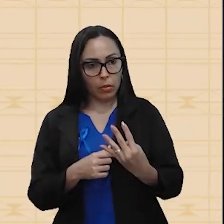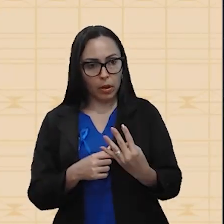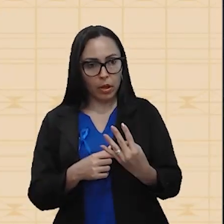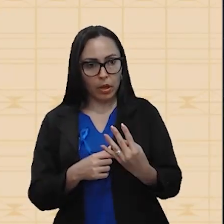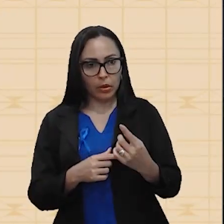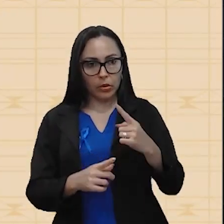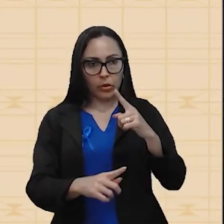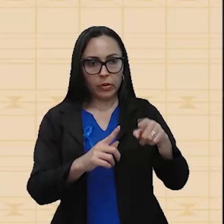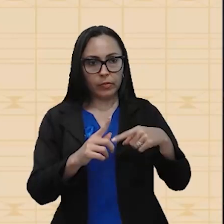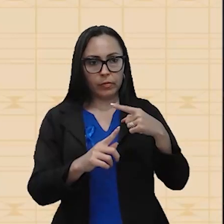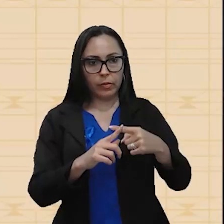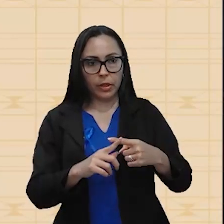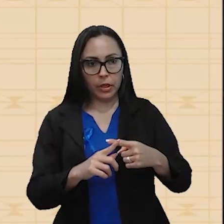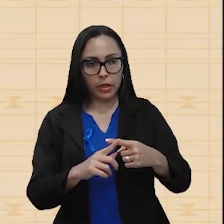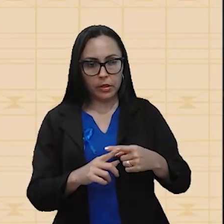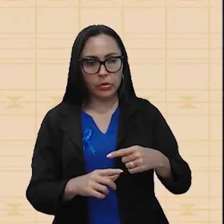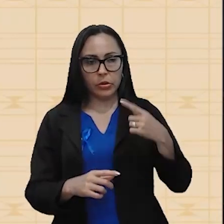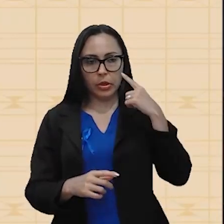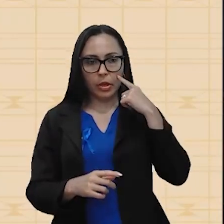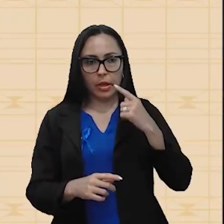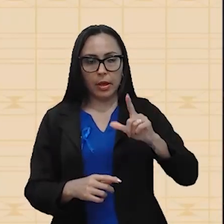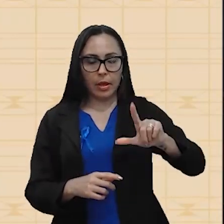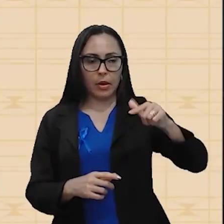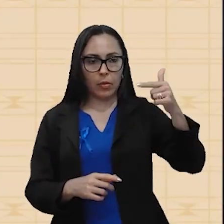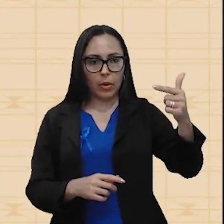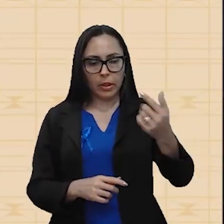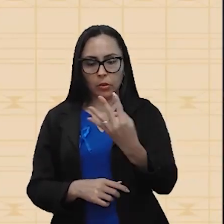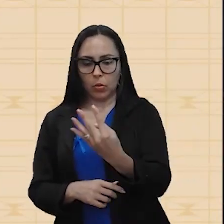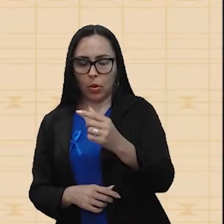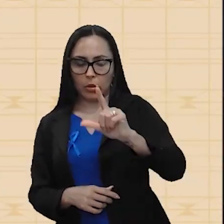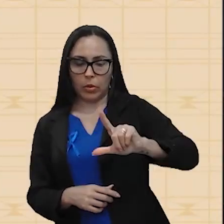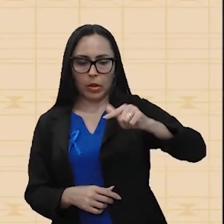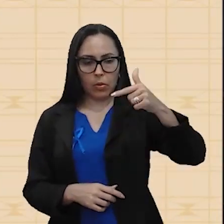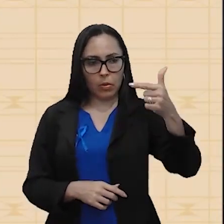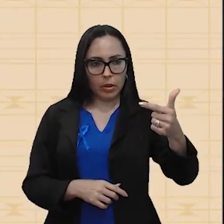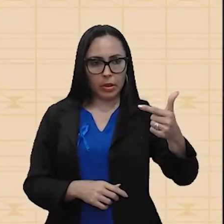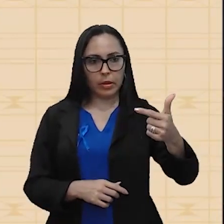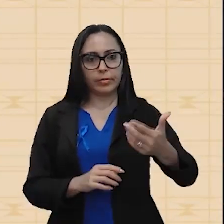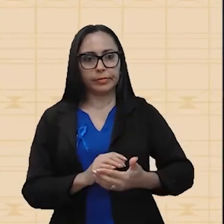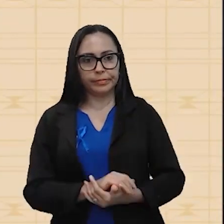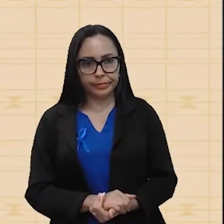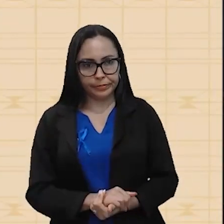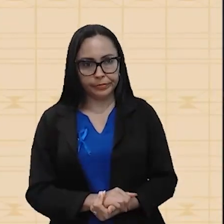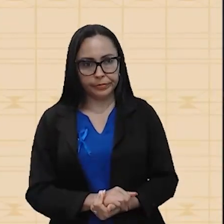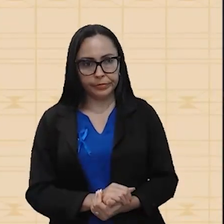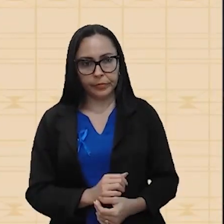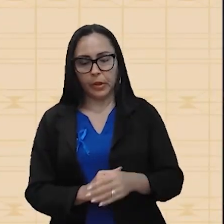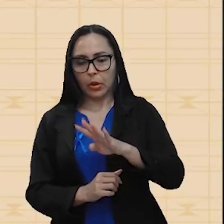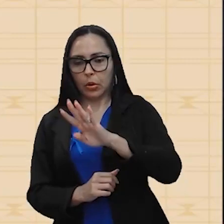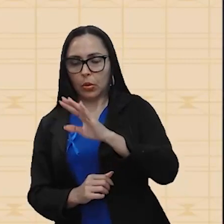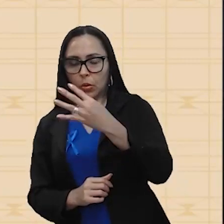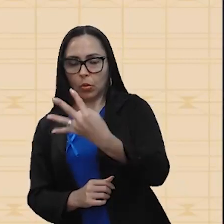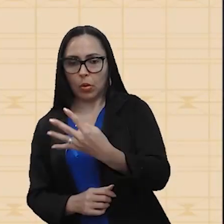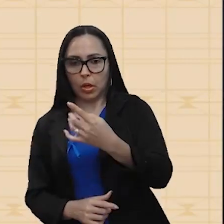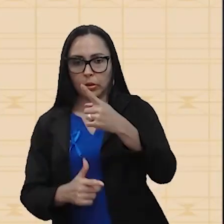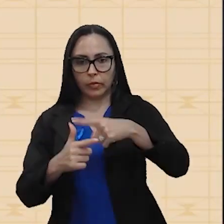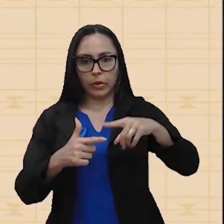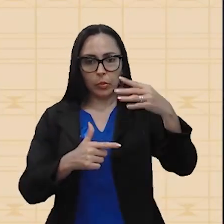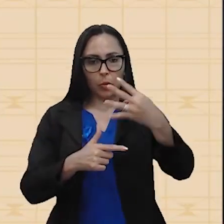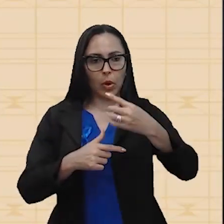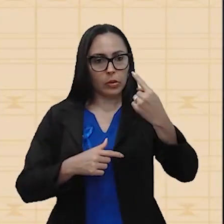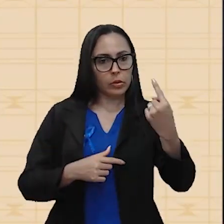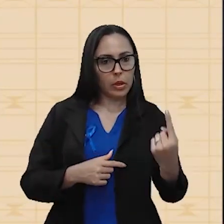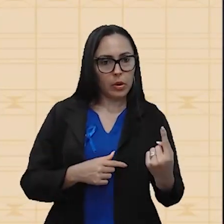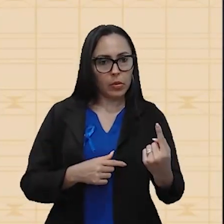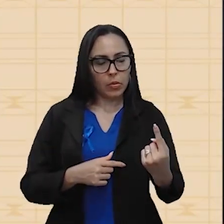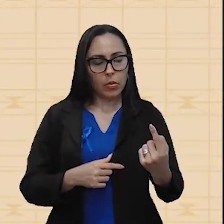quadrado, fica 4L ao quadrado. Olha que legal. 4 dividido por 4 dá 1, vezes L ao quadrado, eu